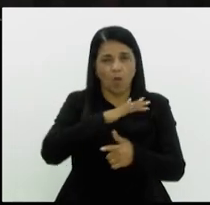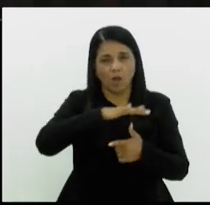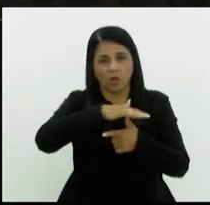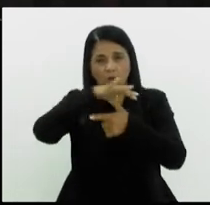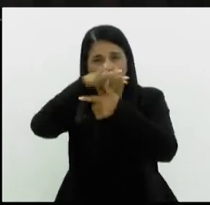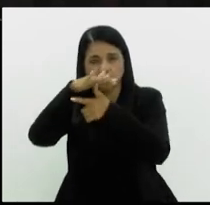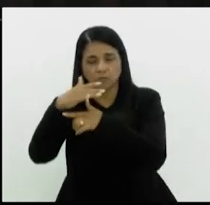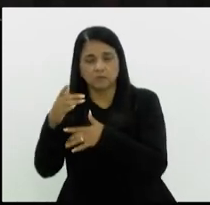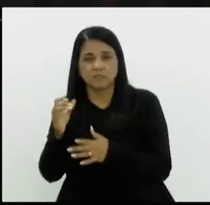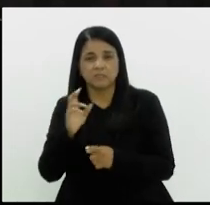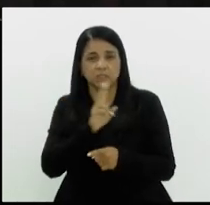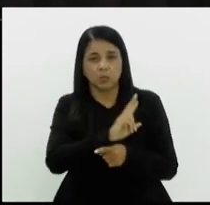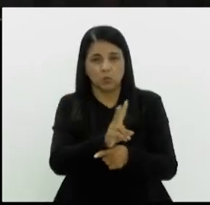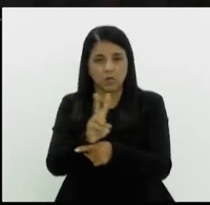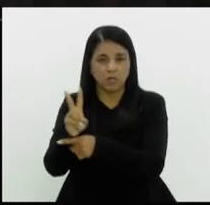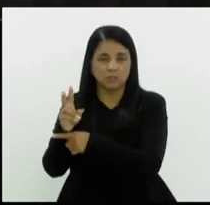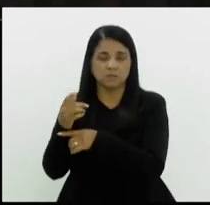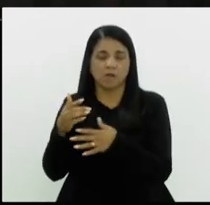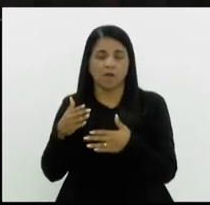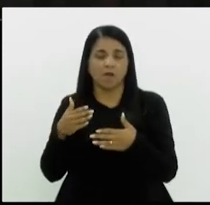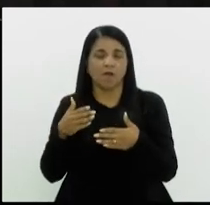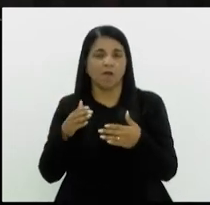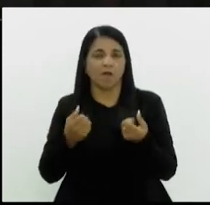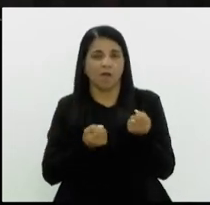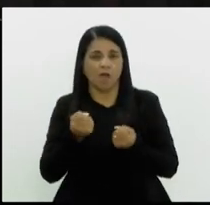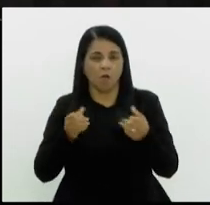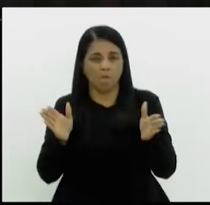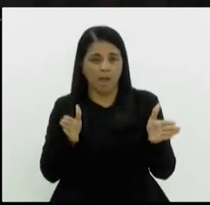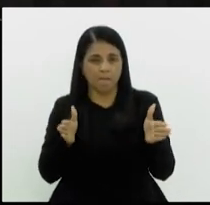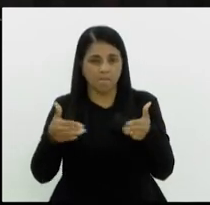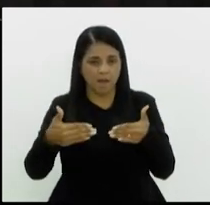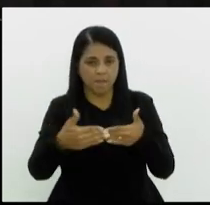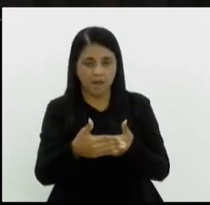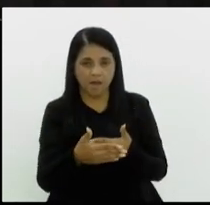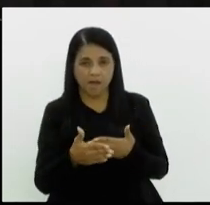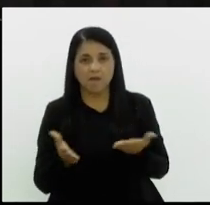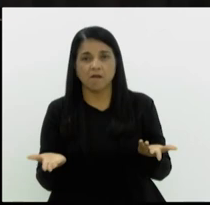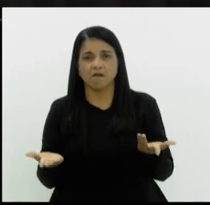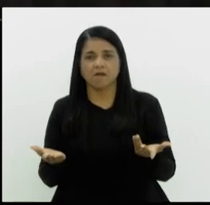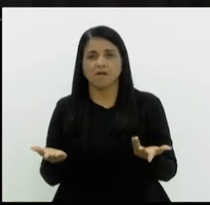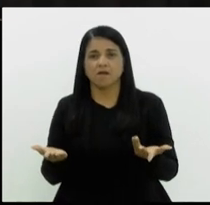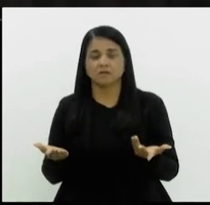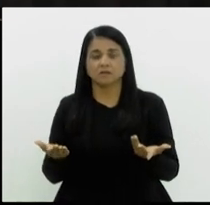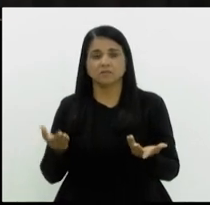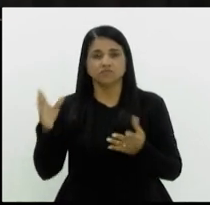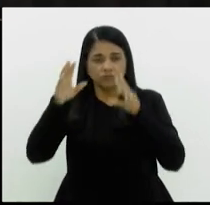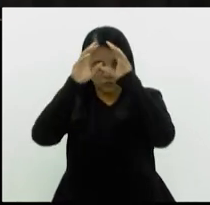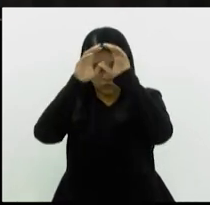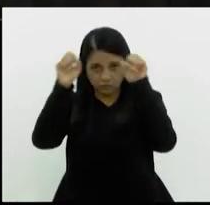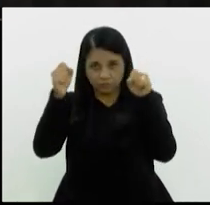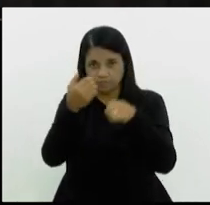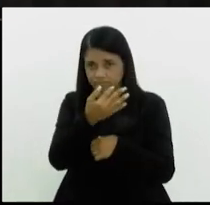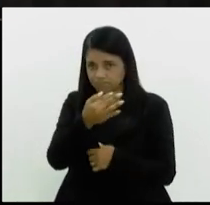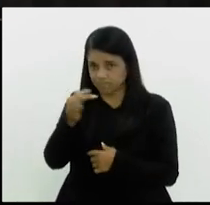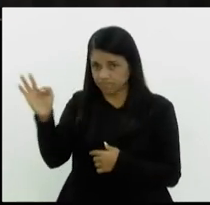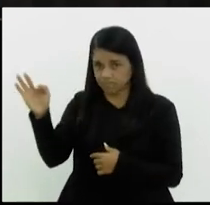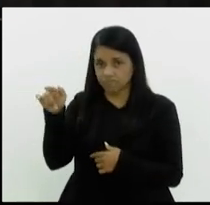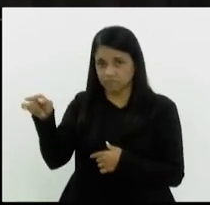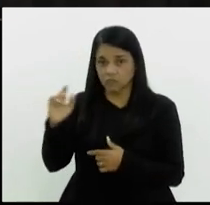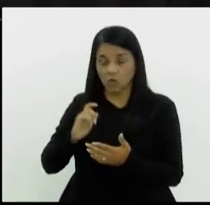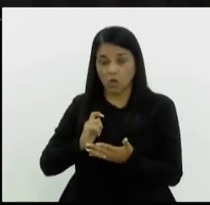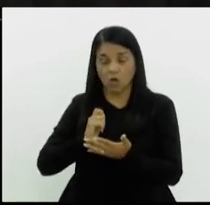segurança, fora blindados. Por sinal disso, o Supremo Tribunal Federal acaba de assinar a licitação para a compra